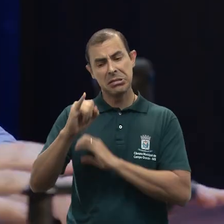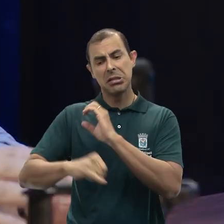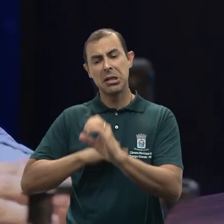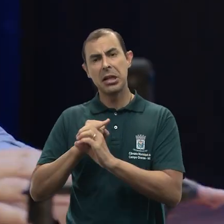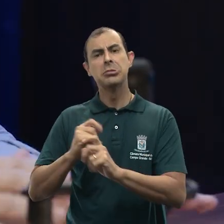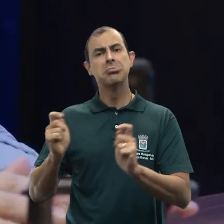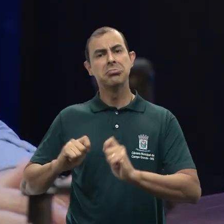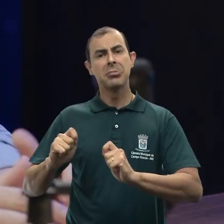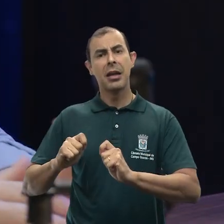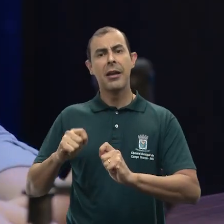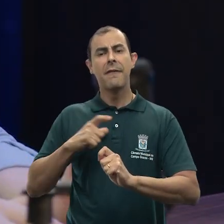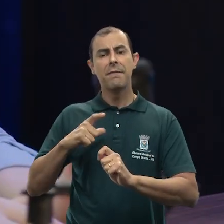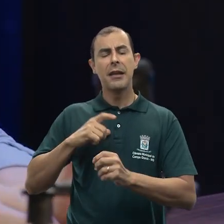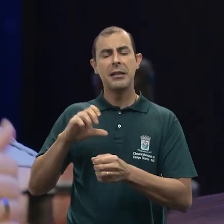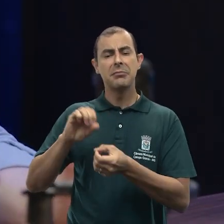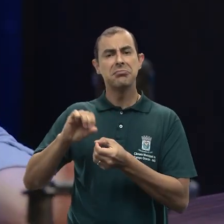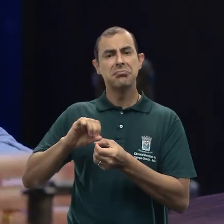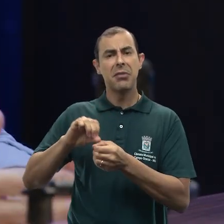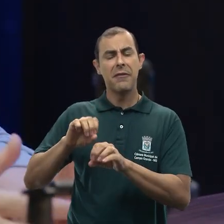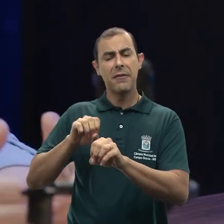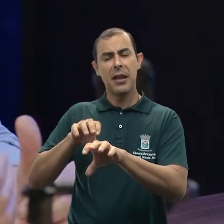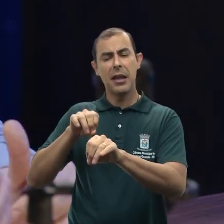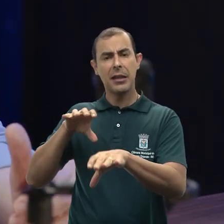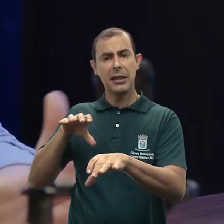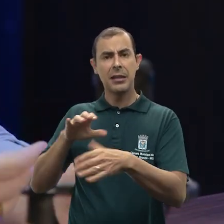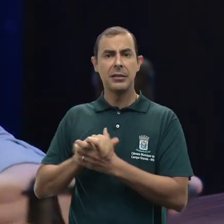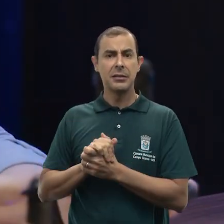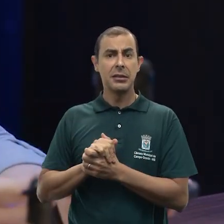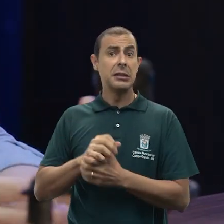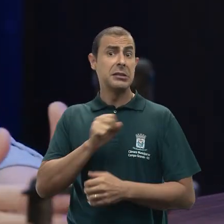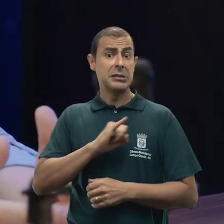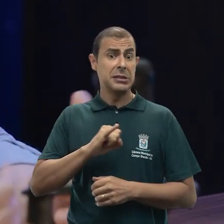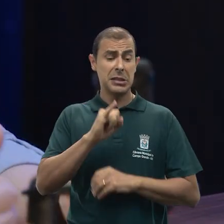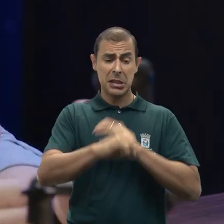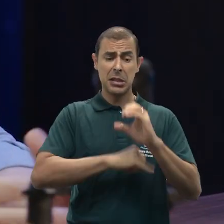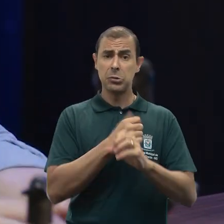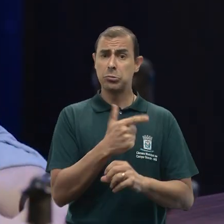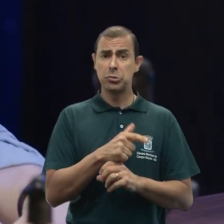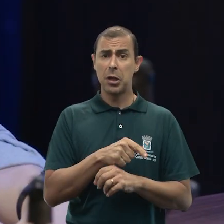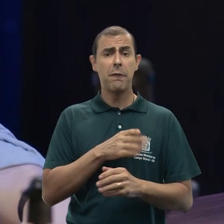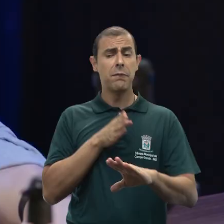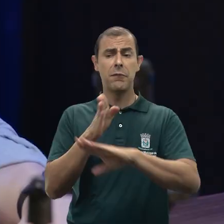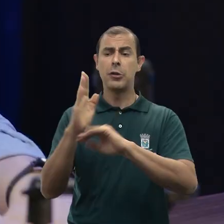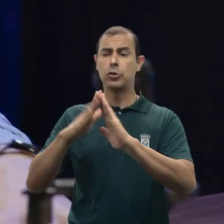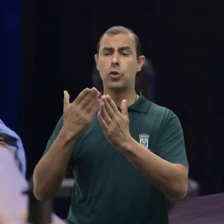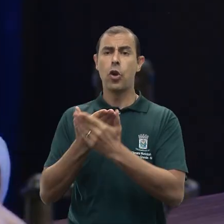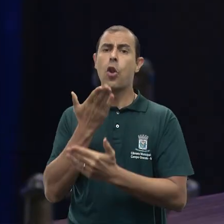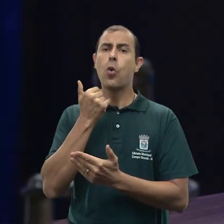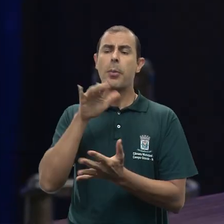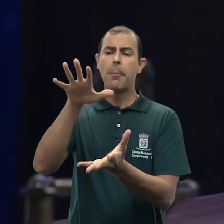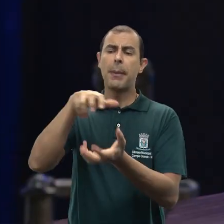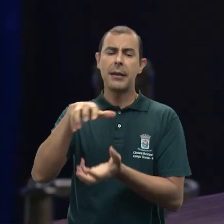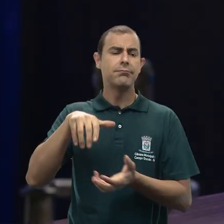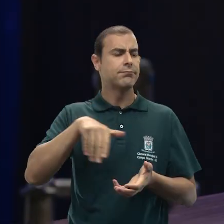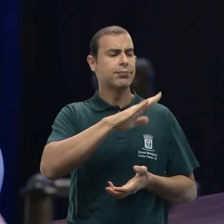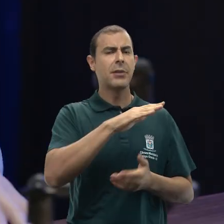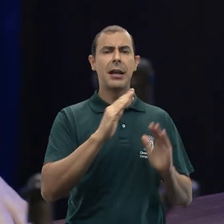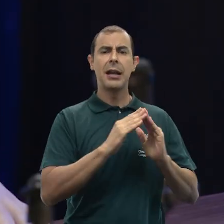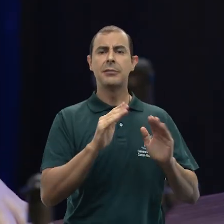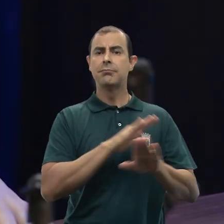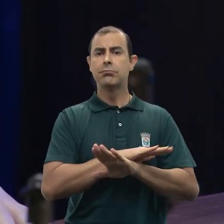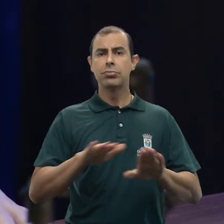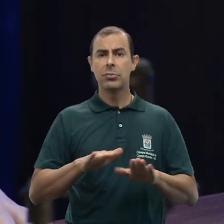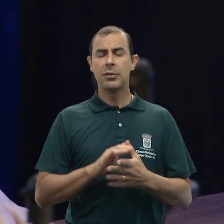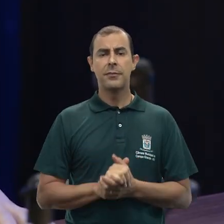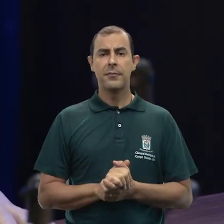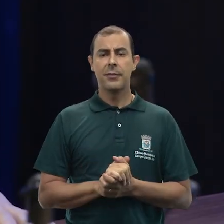mal um EAD, e quem não tinha ia para a escola para pegar a merenda e levar para casa. Então, a gente parte do pressuposto de que falta